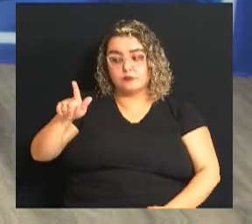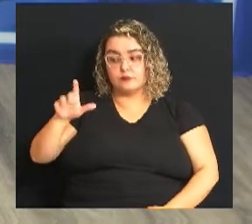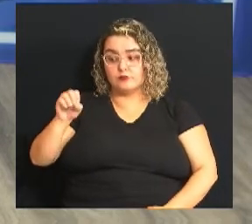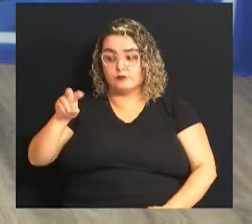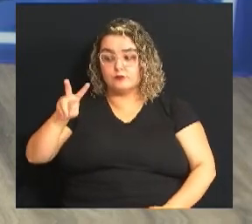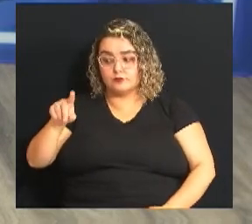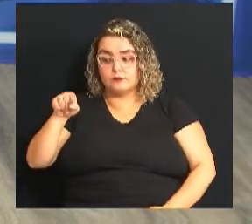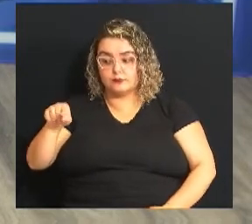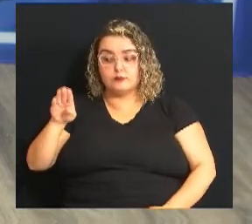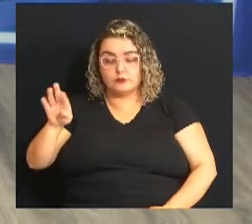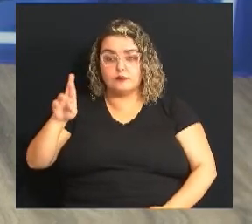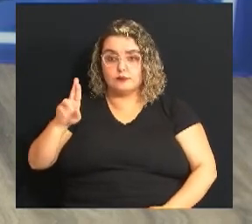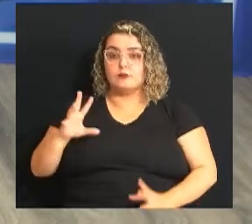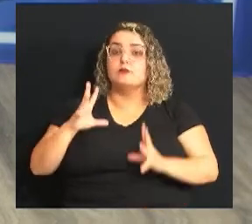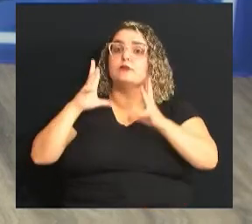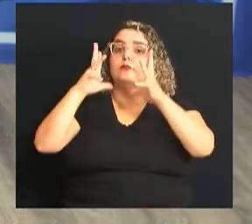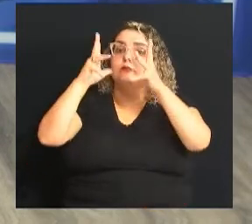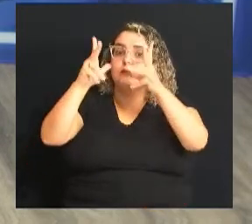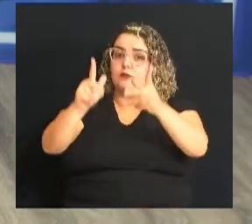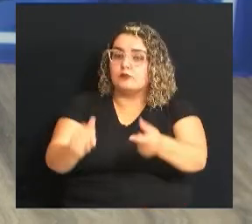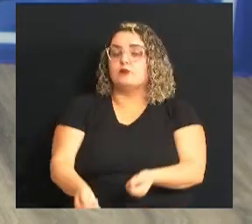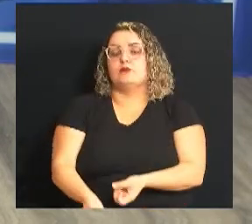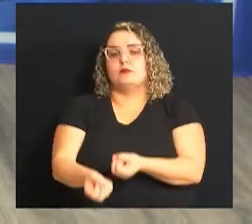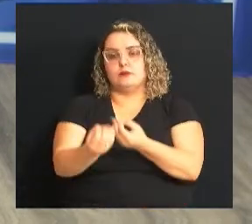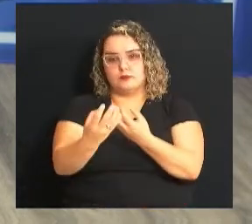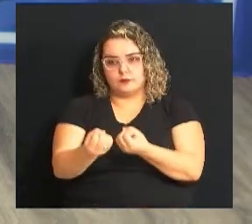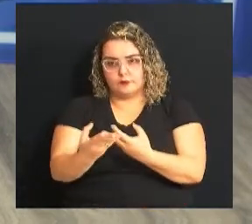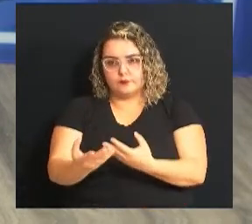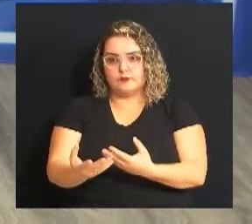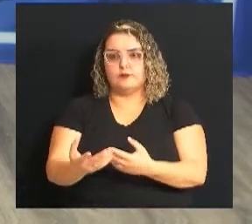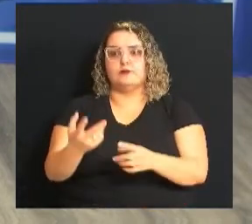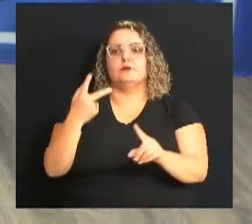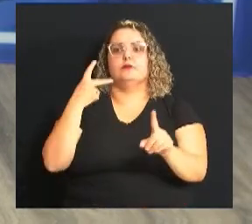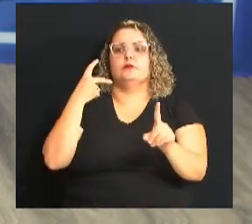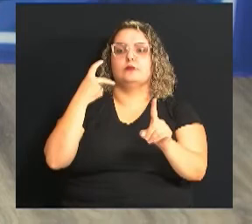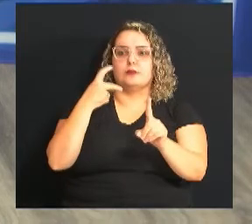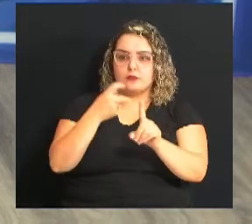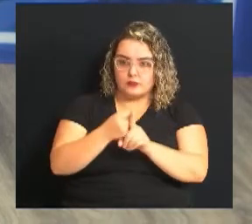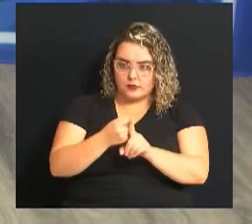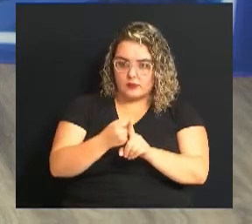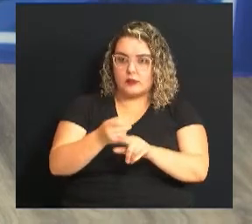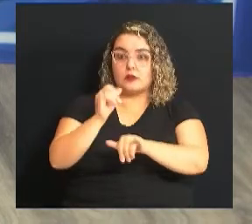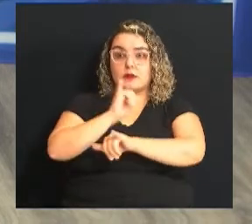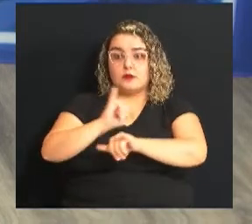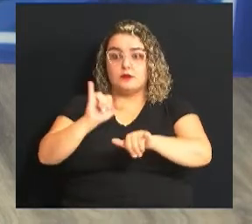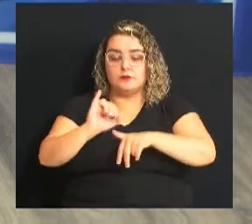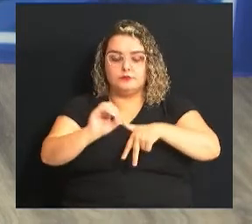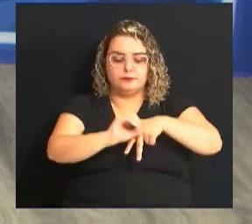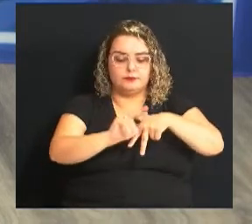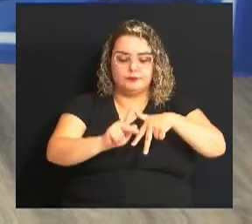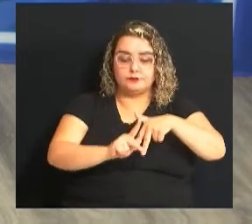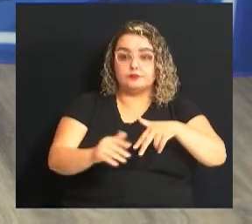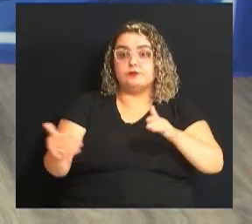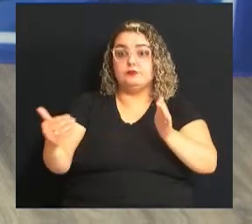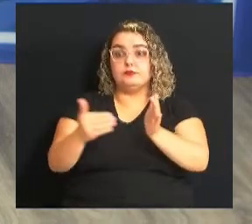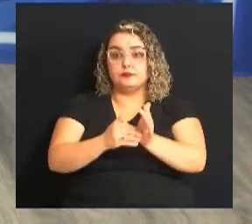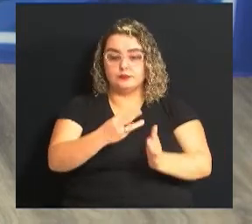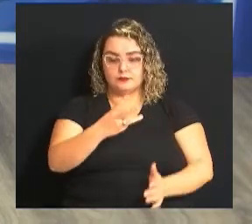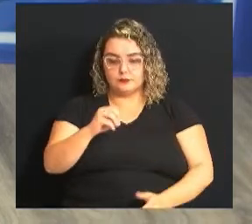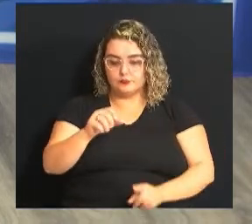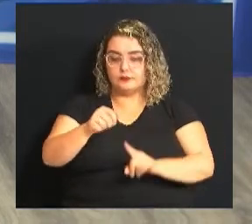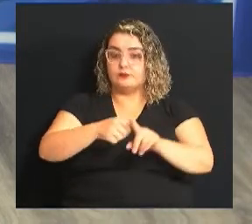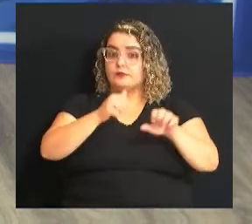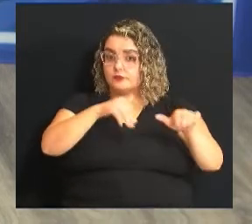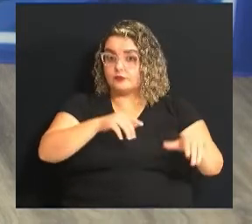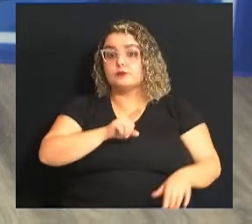vacina.campinas.sp.gov.br. Você tem todas as informações em relação à vacinação, campanha de poliomielite até 30 de setembro. Vá até um posto